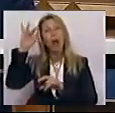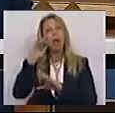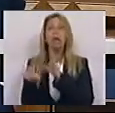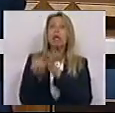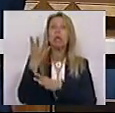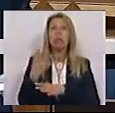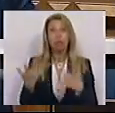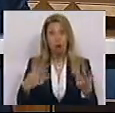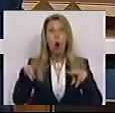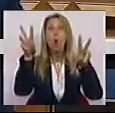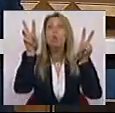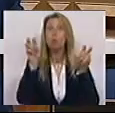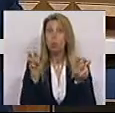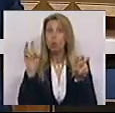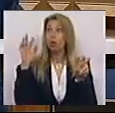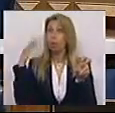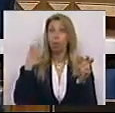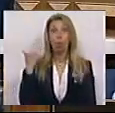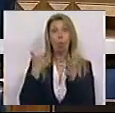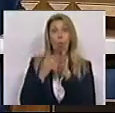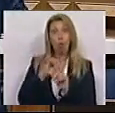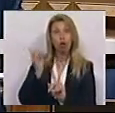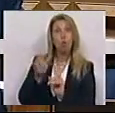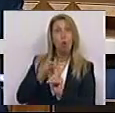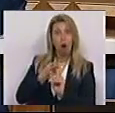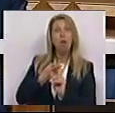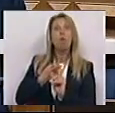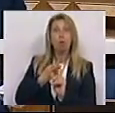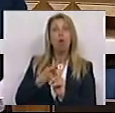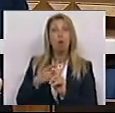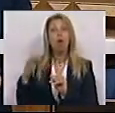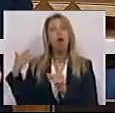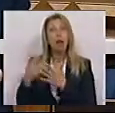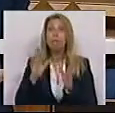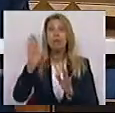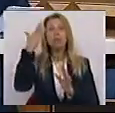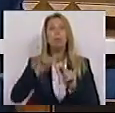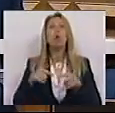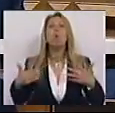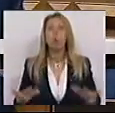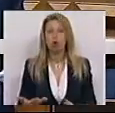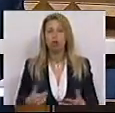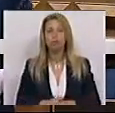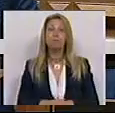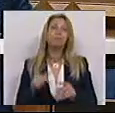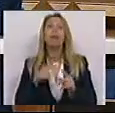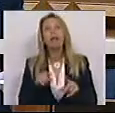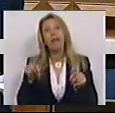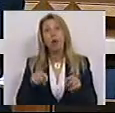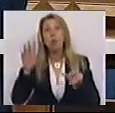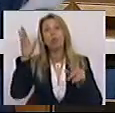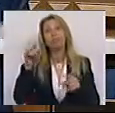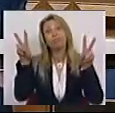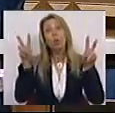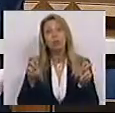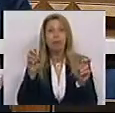tema quente no último ano e muito particularmente hoje. E, portanto, é um tema quente, tem havido